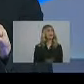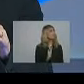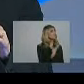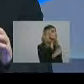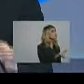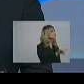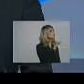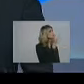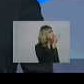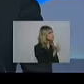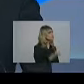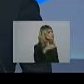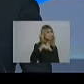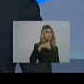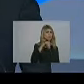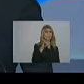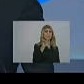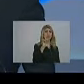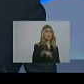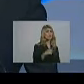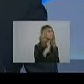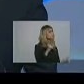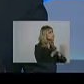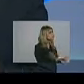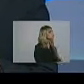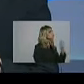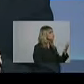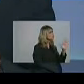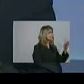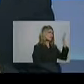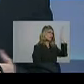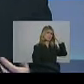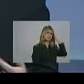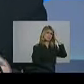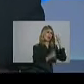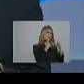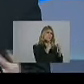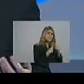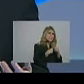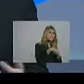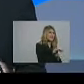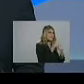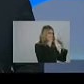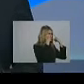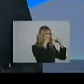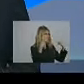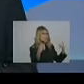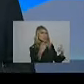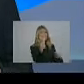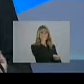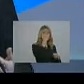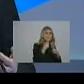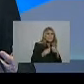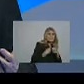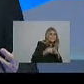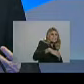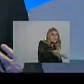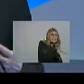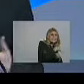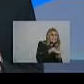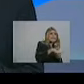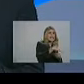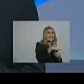Molon. Molon, você sabe que cidades desgraçadas são violentas, cidades em que